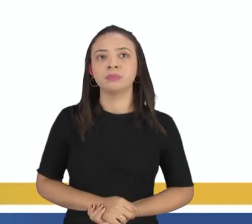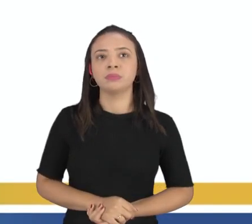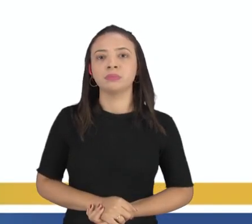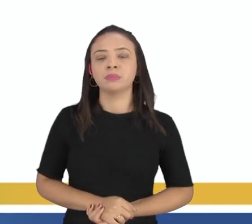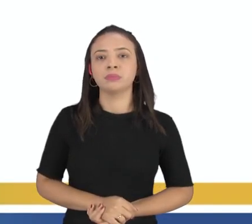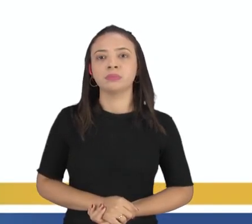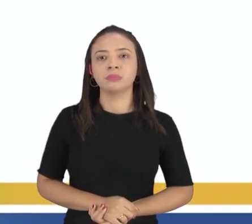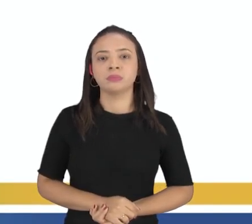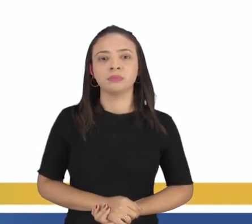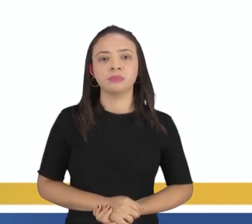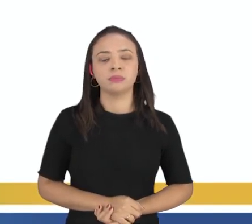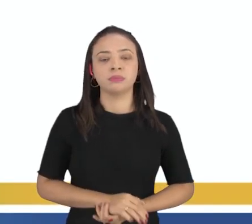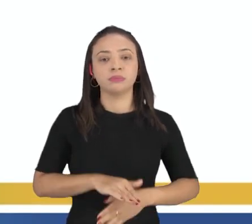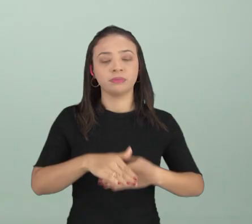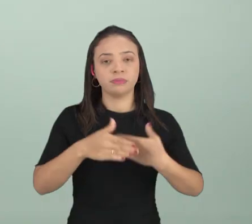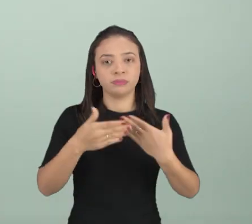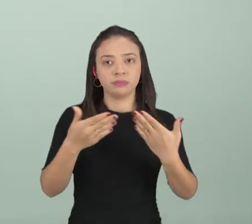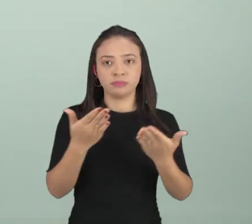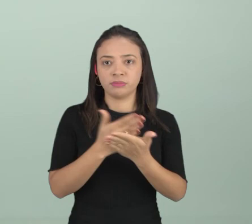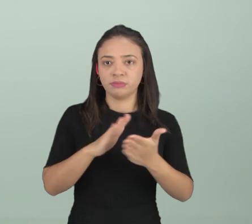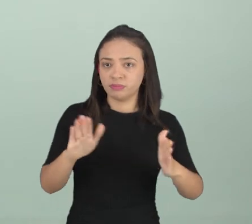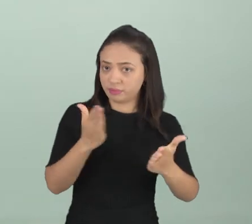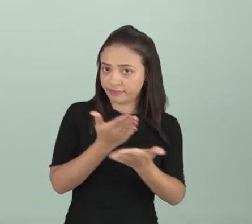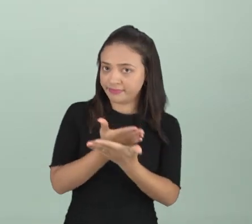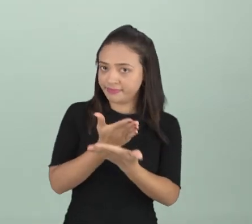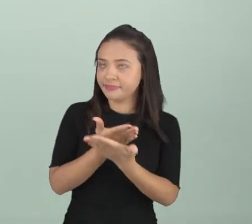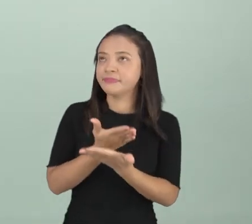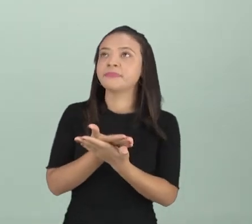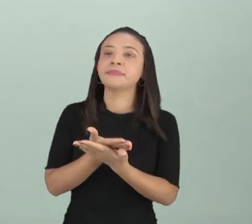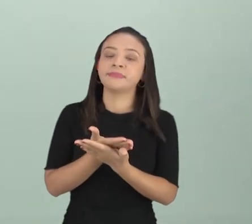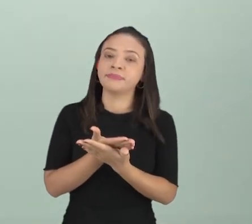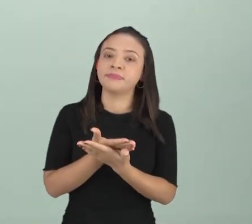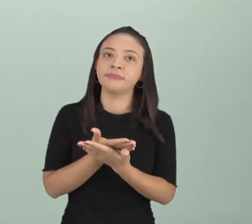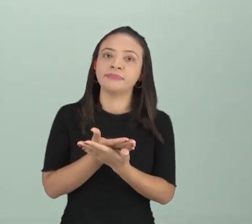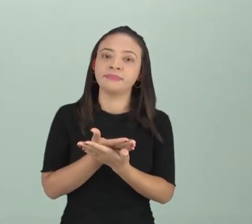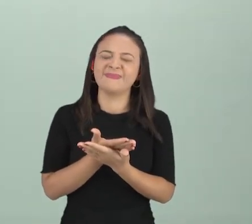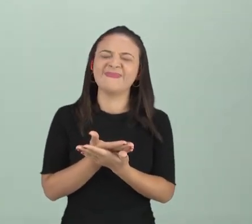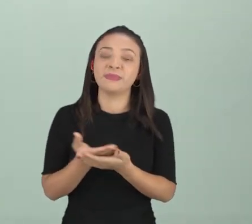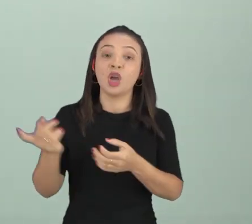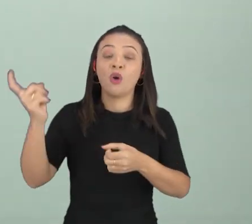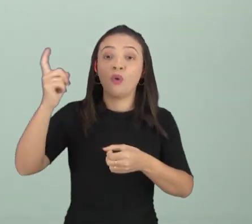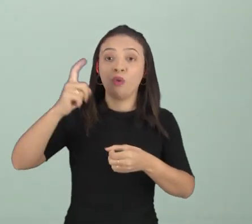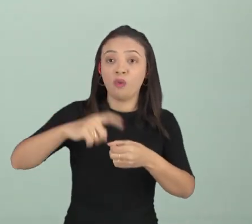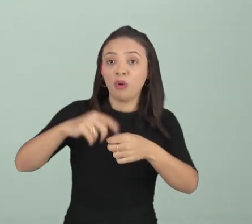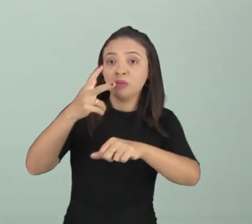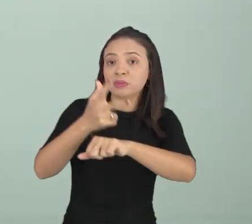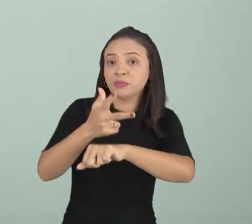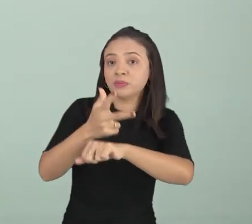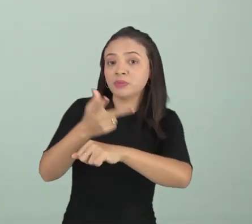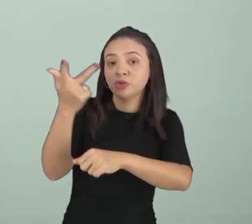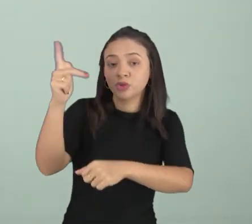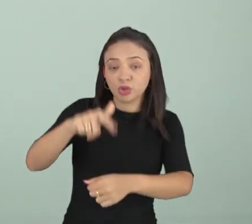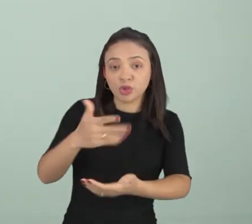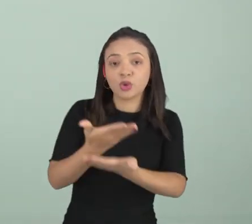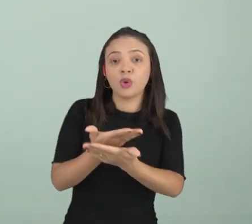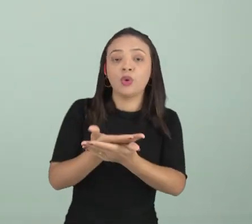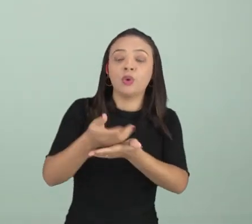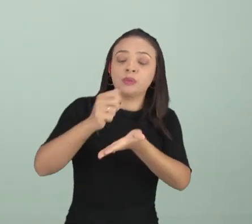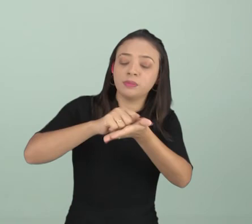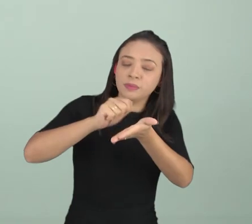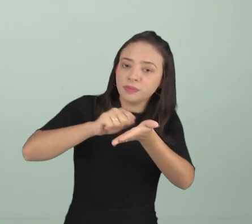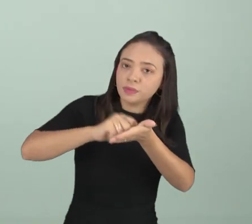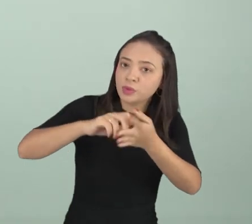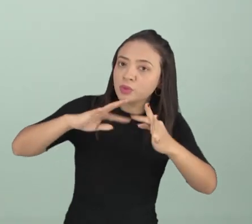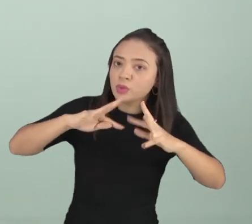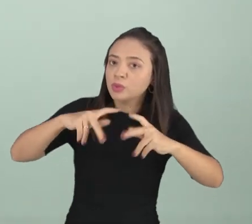ok? Então, no mais, nós terminamos aqui a nossa aula. Voltem ao nosso vídeo, façam as anotações